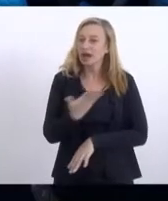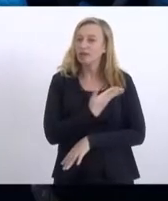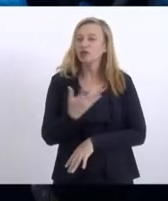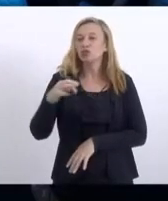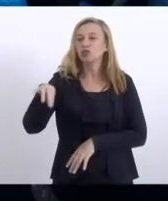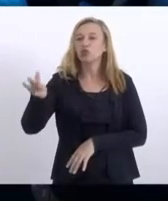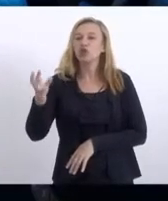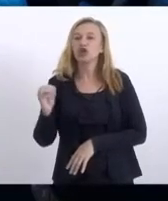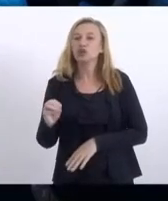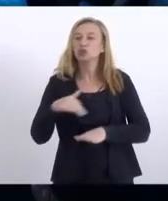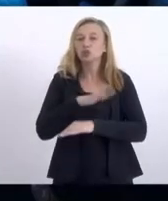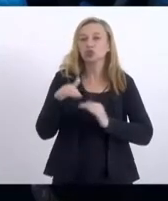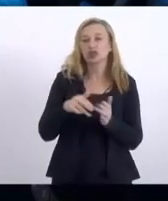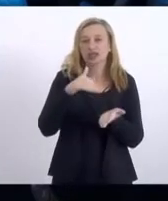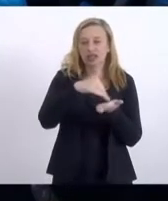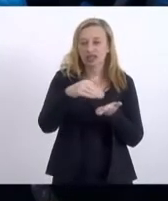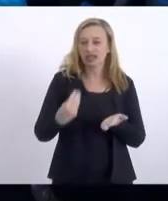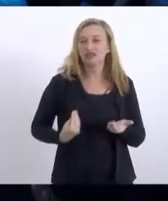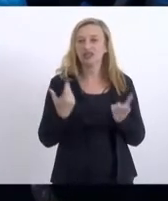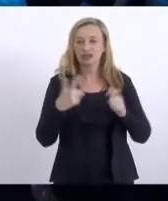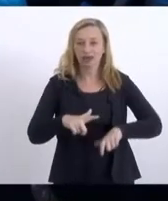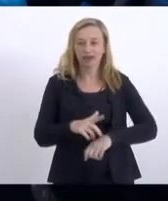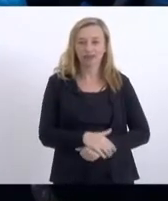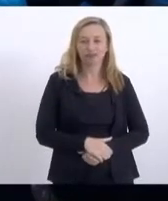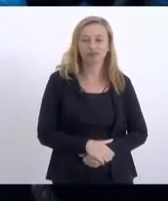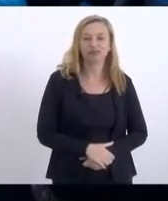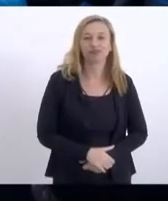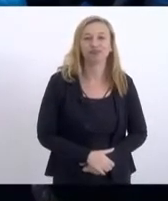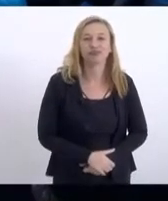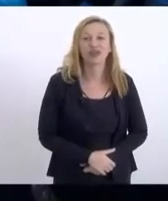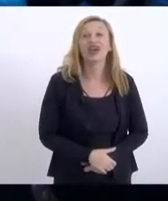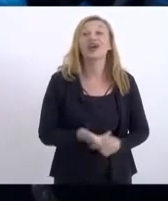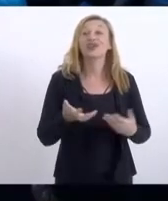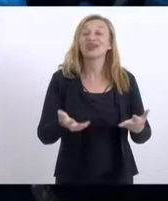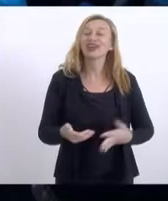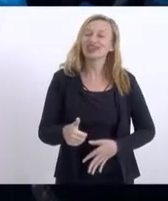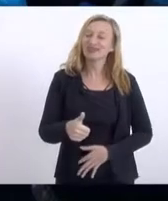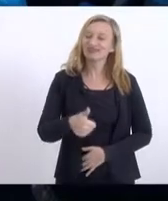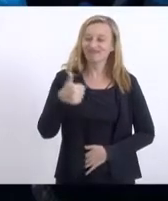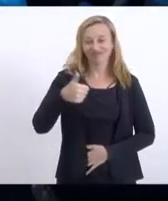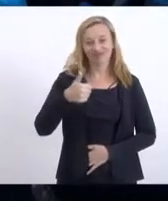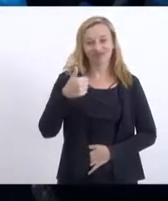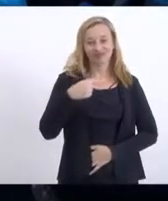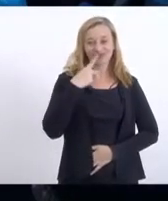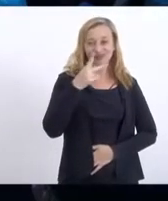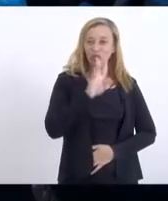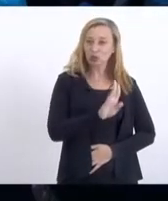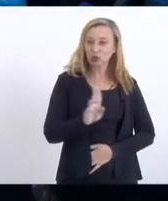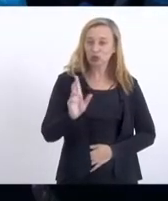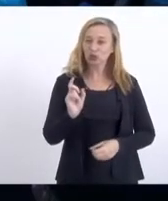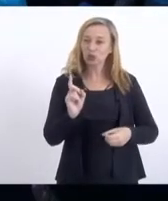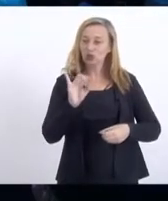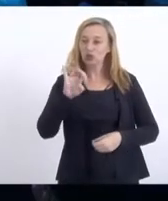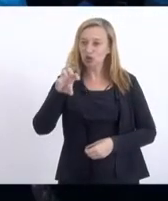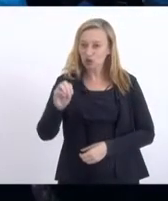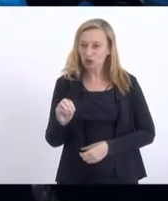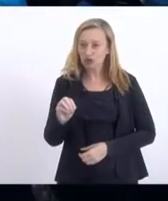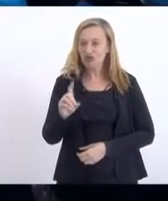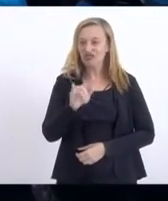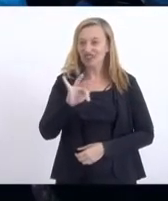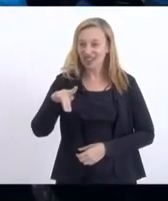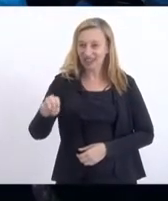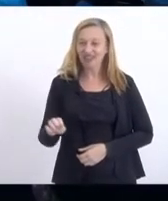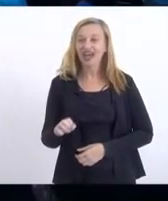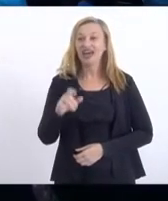todos os secretários que aqui estão. Eu quero, primeiramente, falar em nome do consórcio Sidenf, a